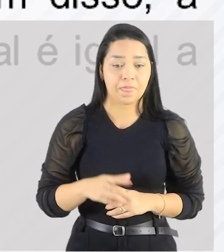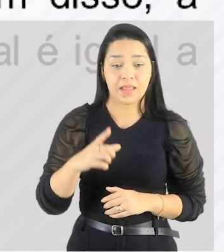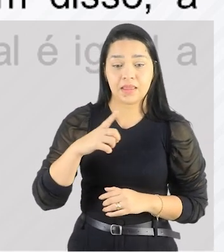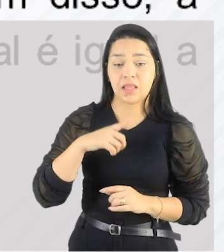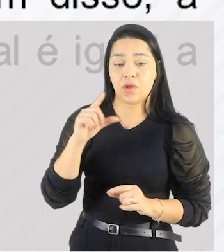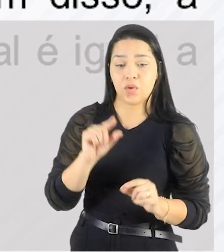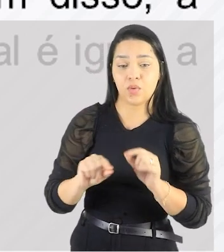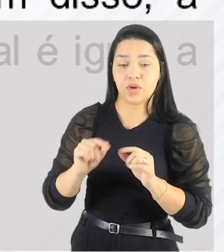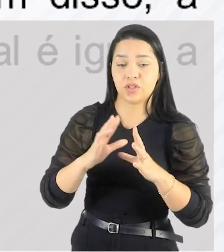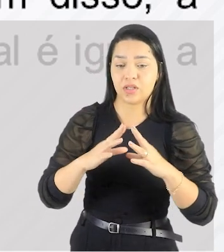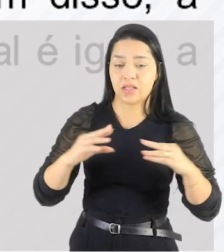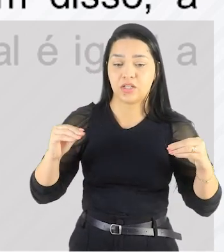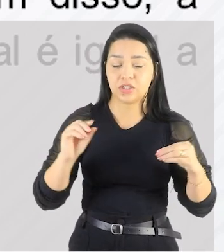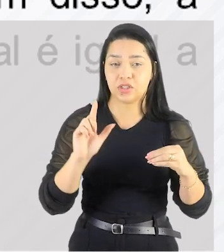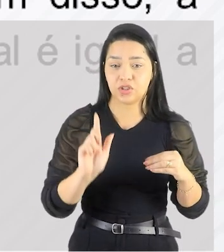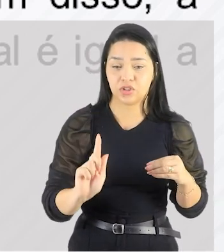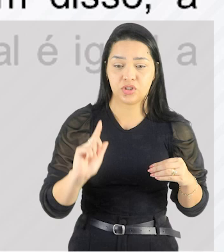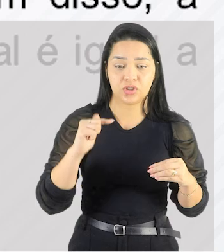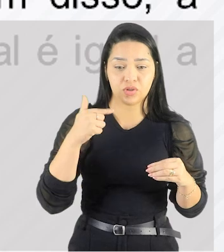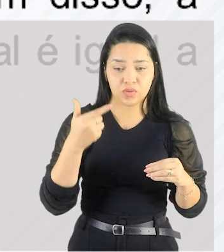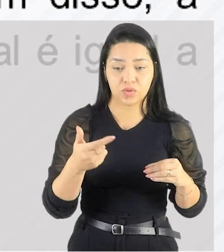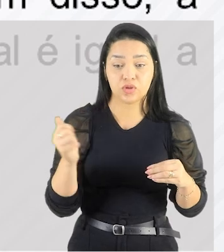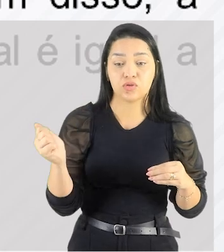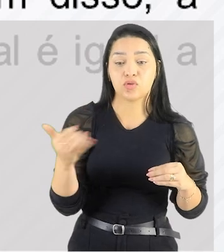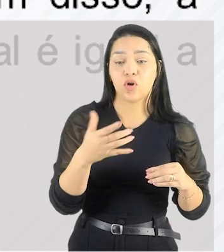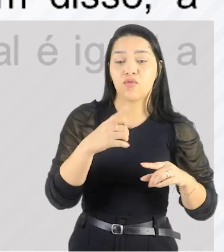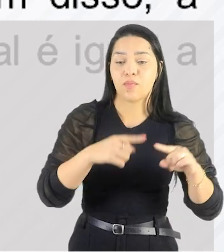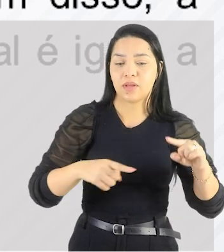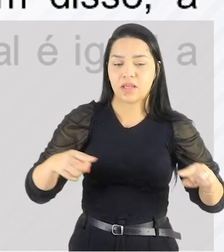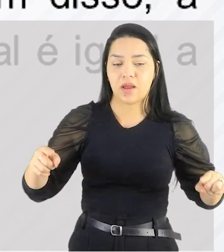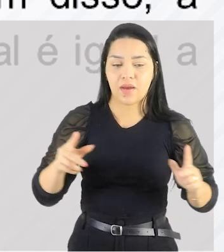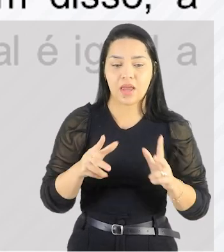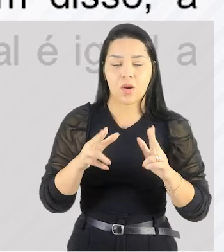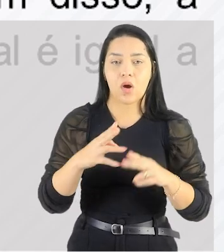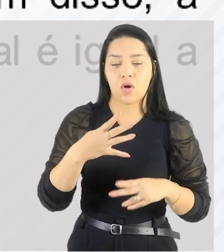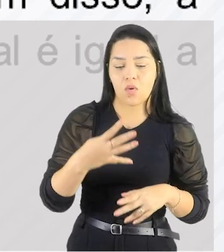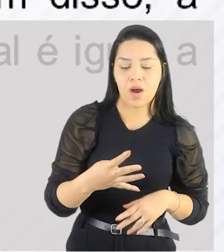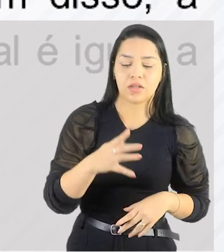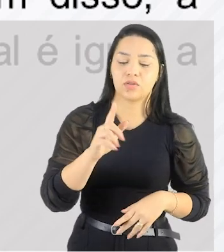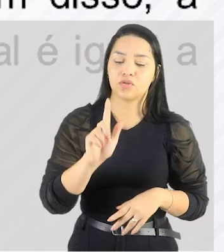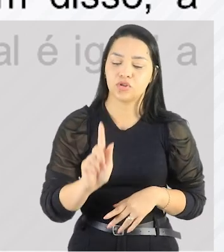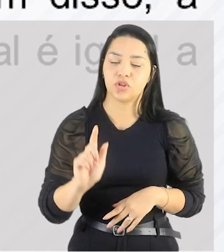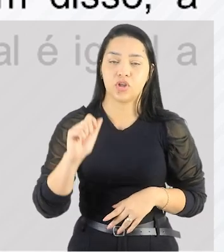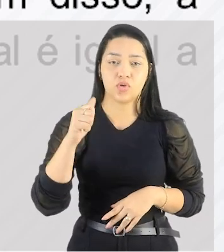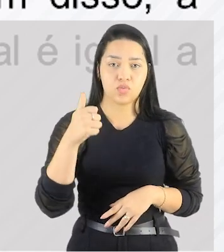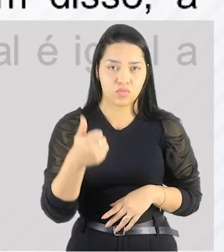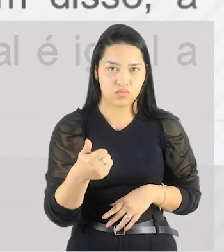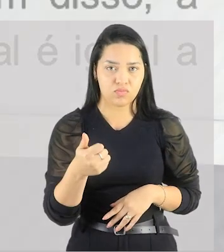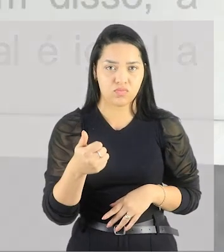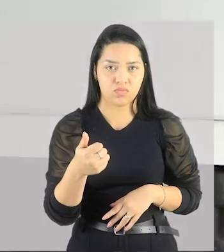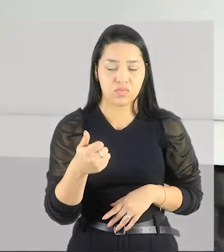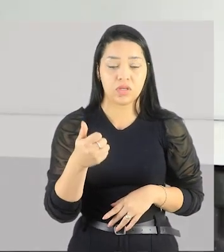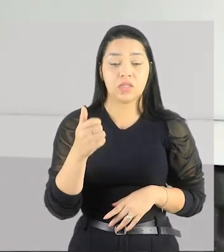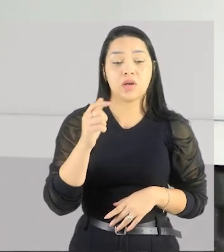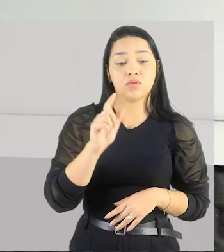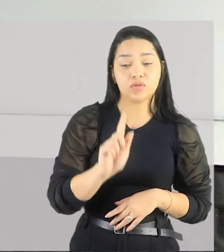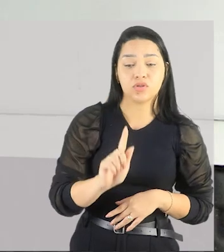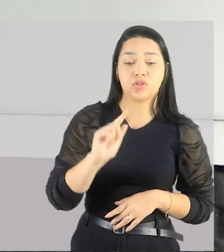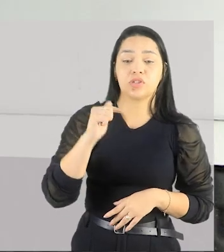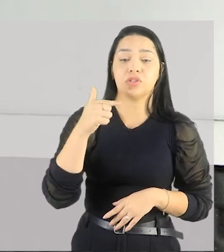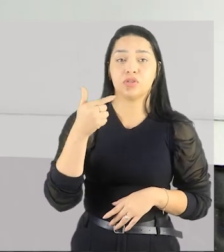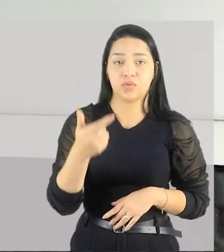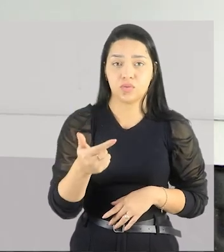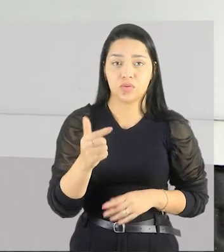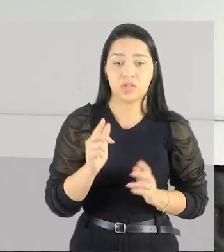D2 será igual a D1 dividido por 3. tá? Então, D2 equivale a 1/3 de